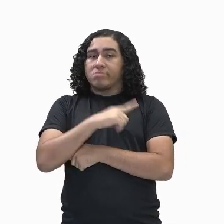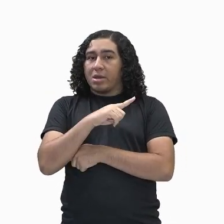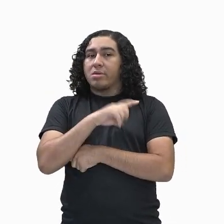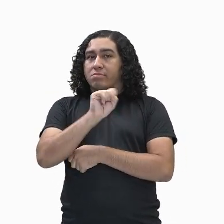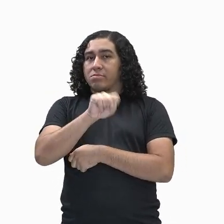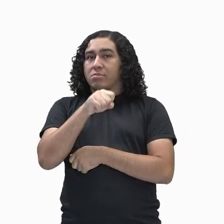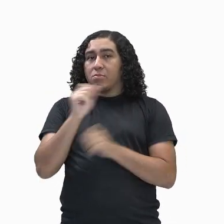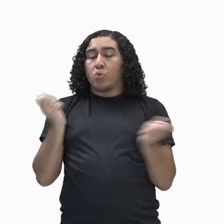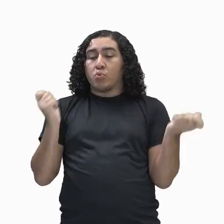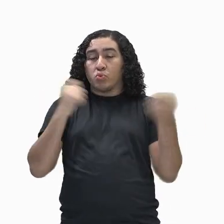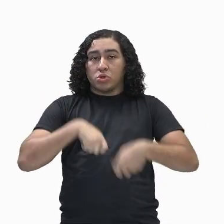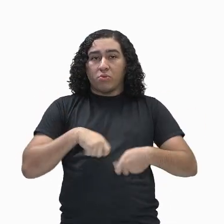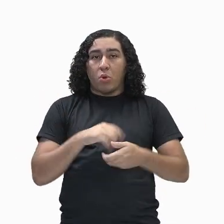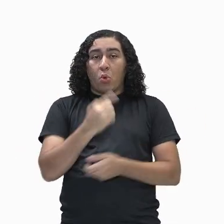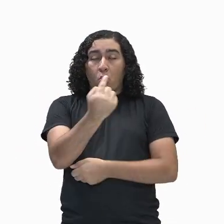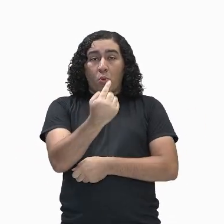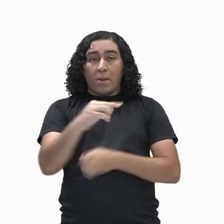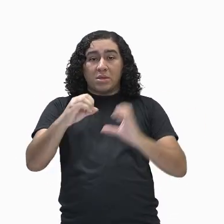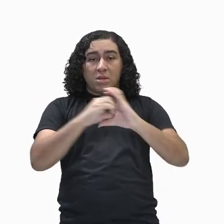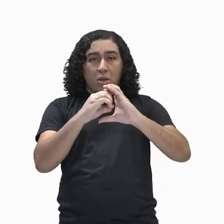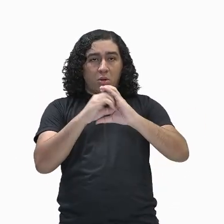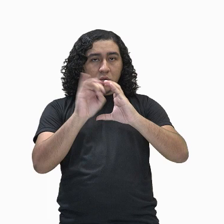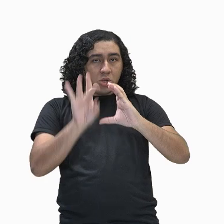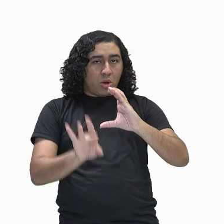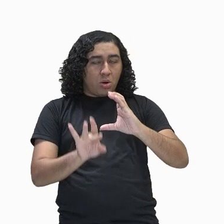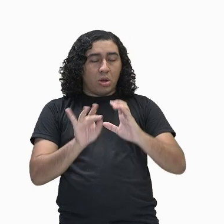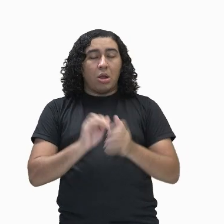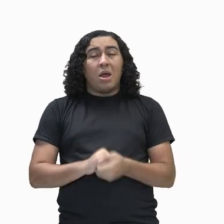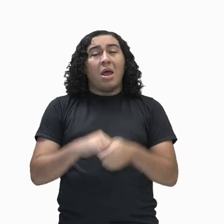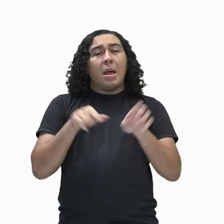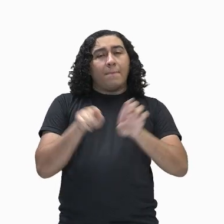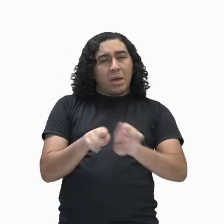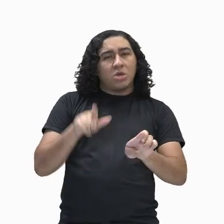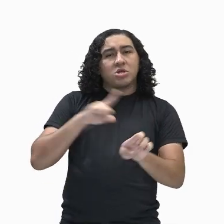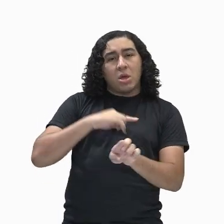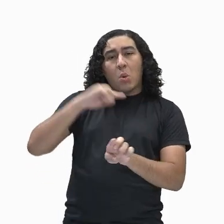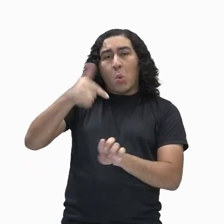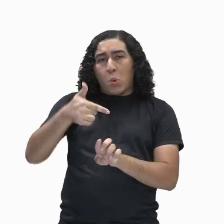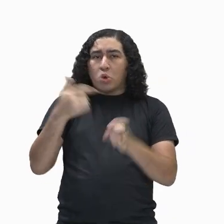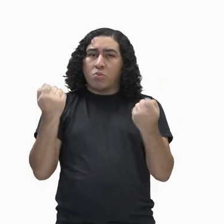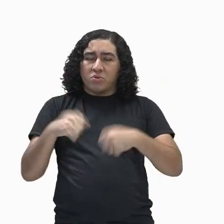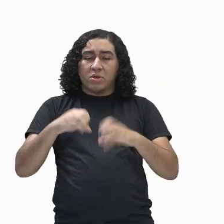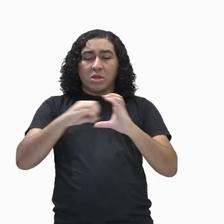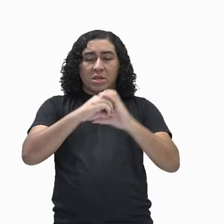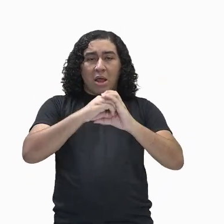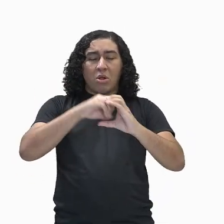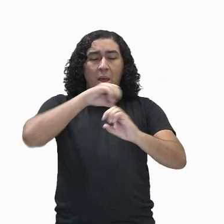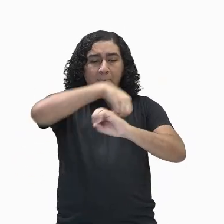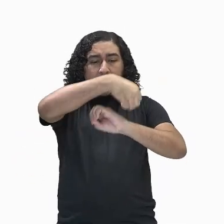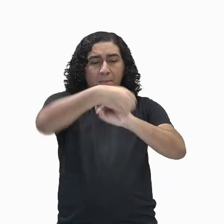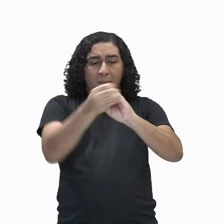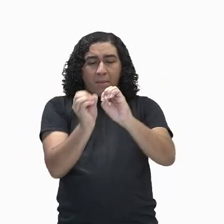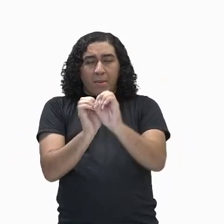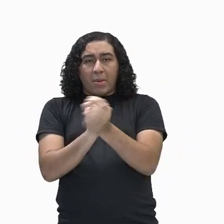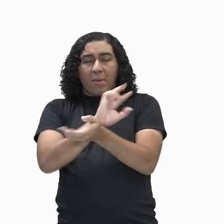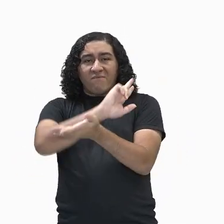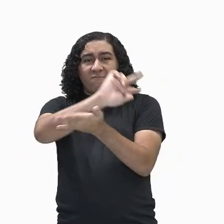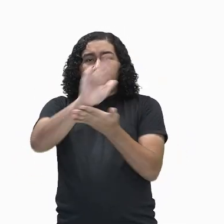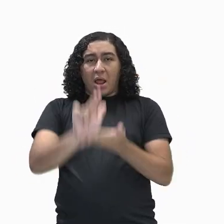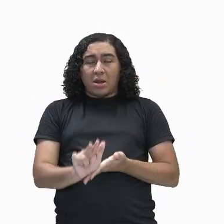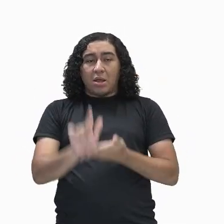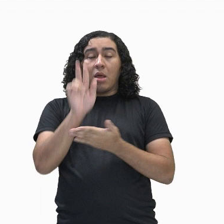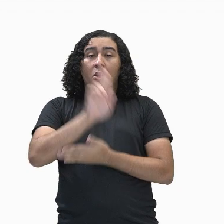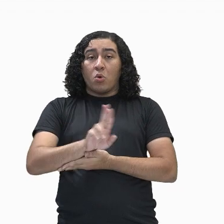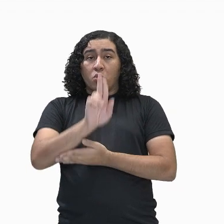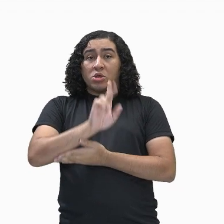ser formados por uma única célula, mas tem aqueles que também são formados por mais de uma célula e a gente diz então